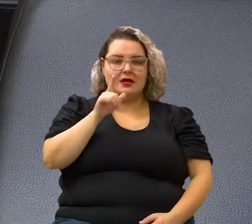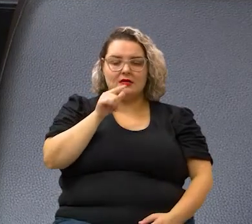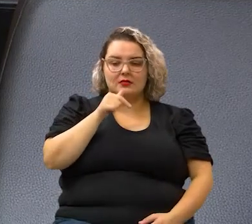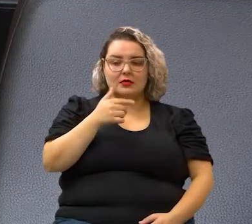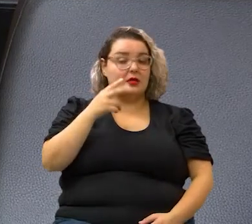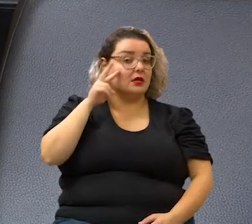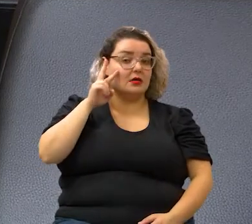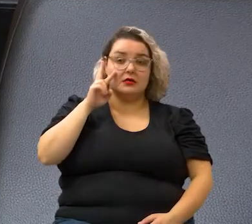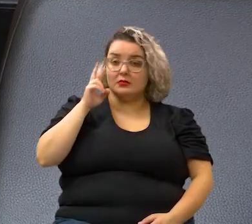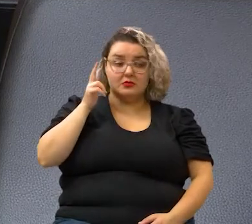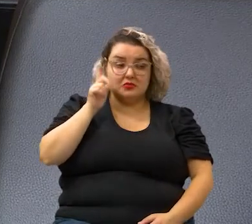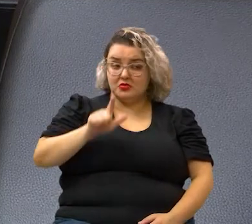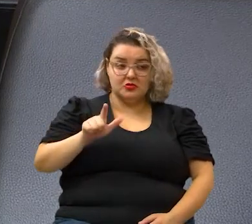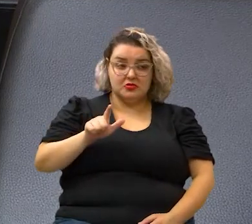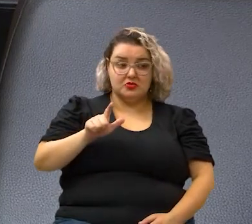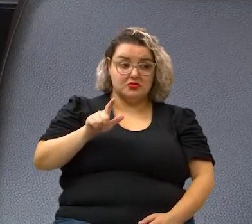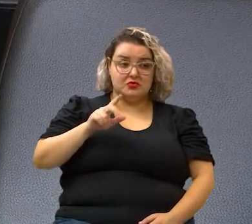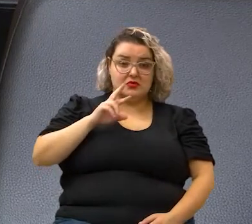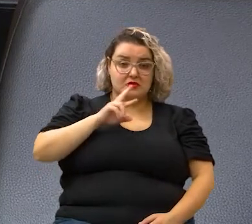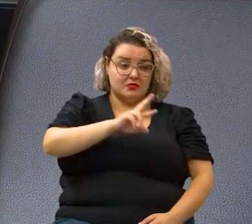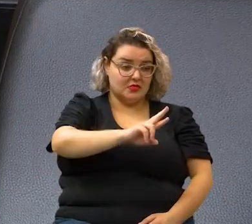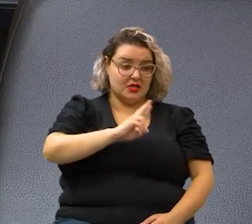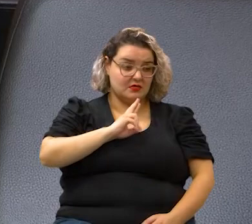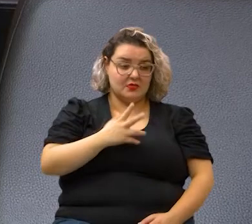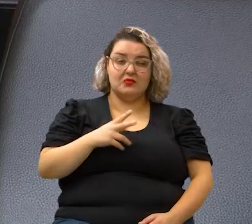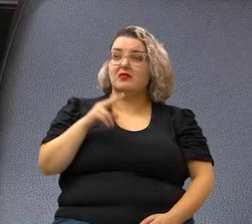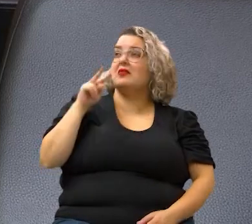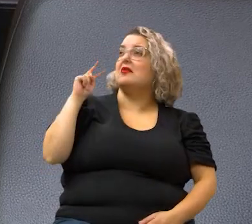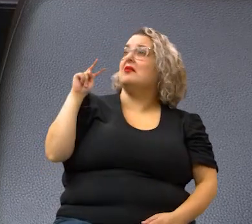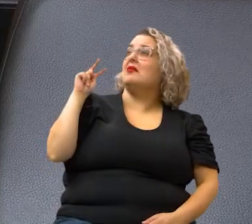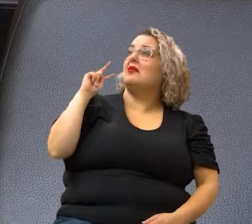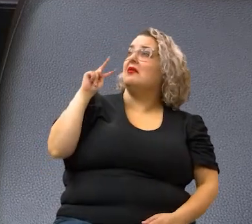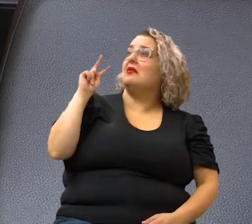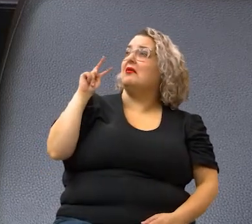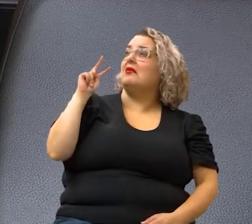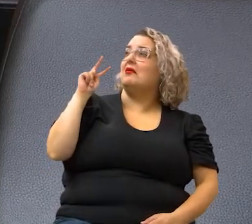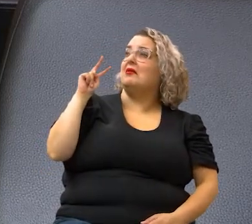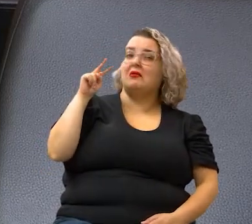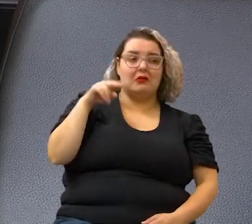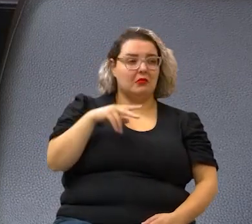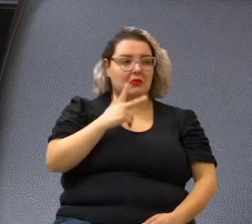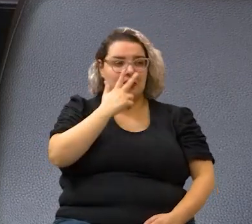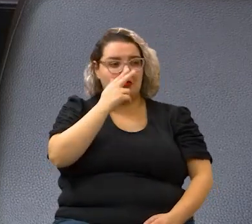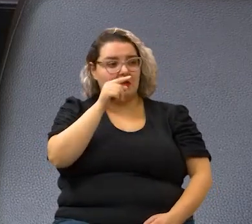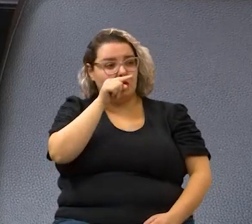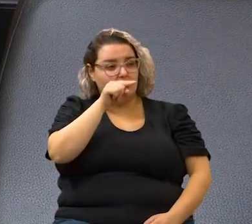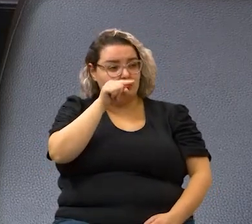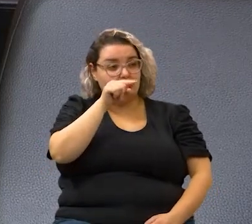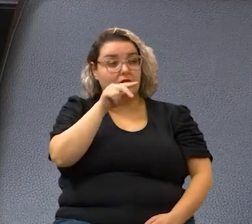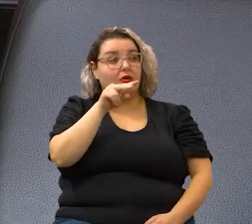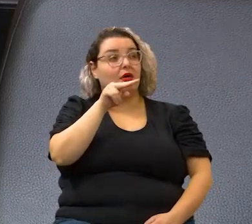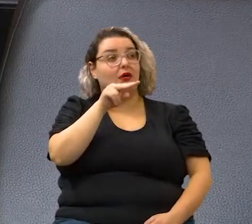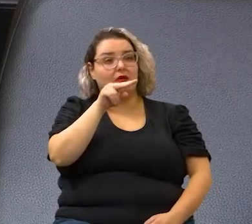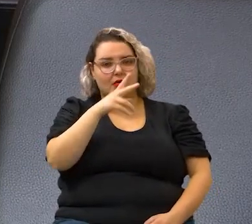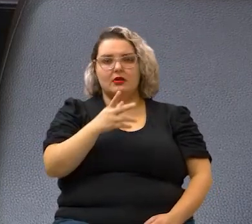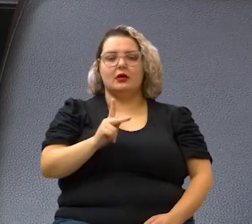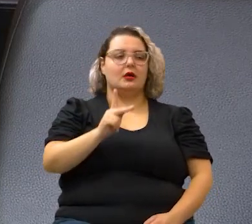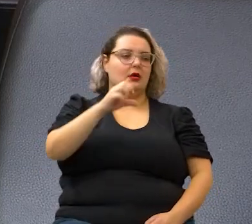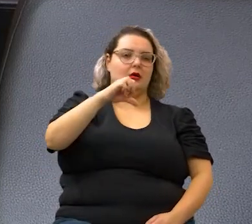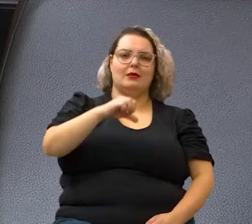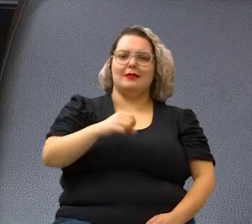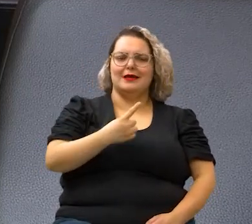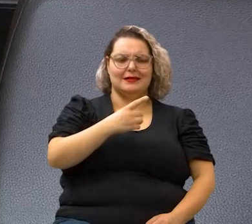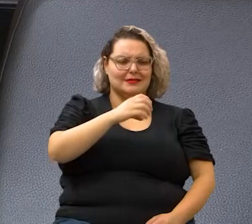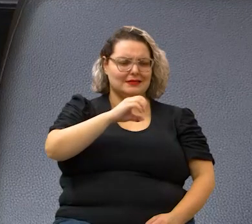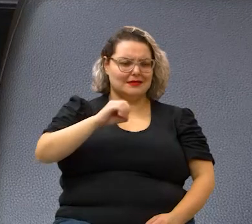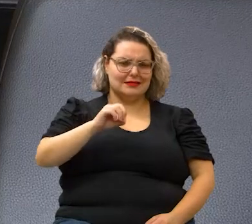d'água, ele não conseguia responder, ficava me olhando e praticamente hipnotizado. E a gente sabe que a K9